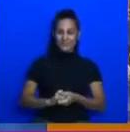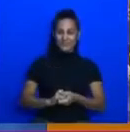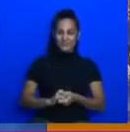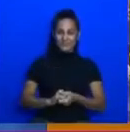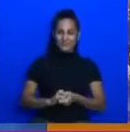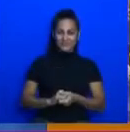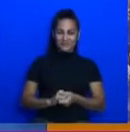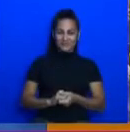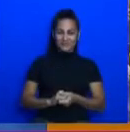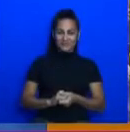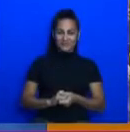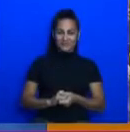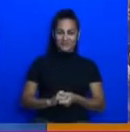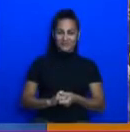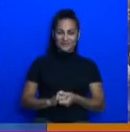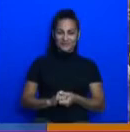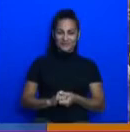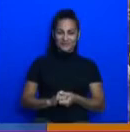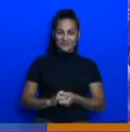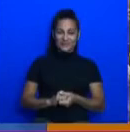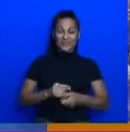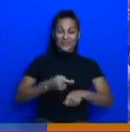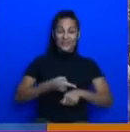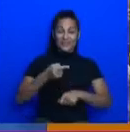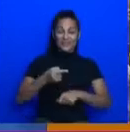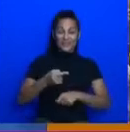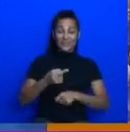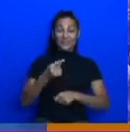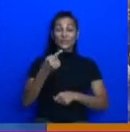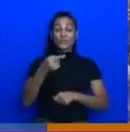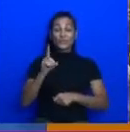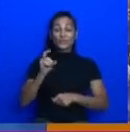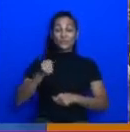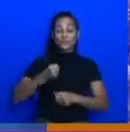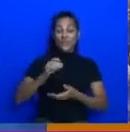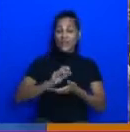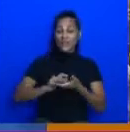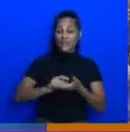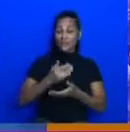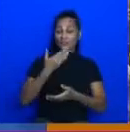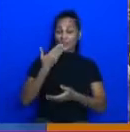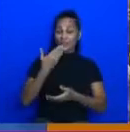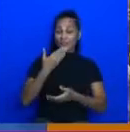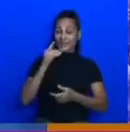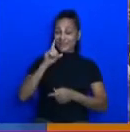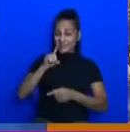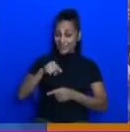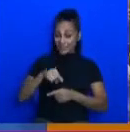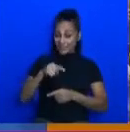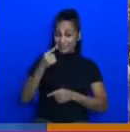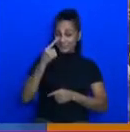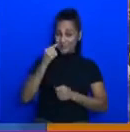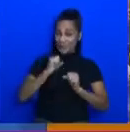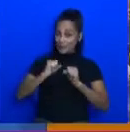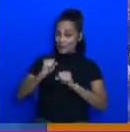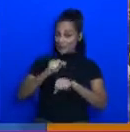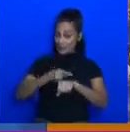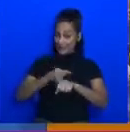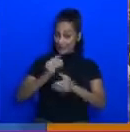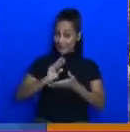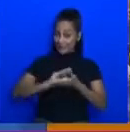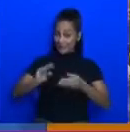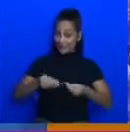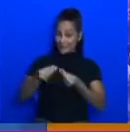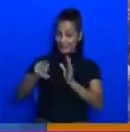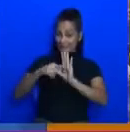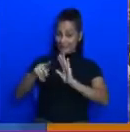Azul, 15. E agora o 15º e último número da Loto Fácil. Pode ser agora, hein? Este